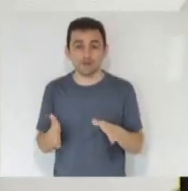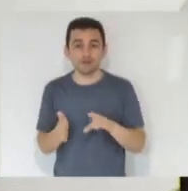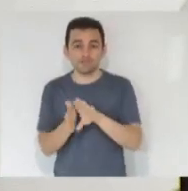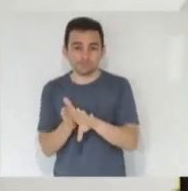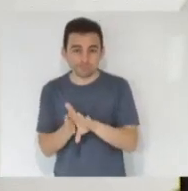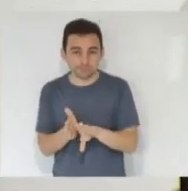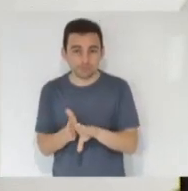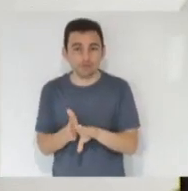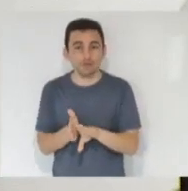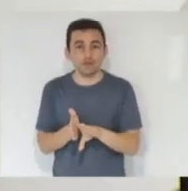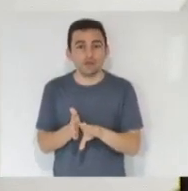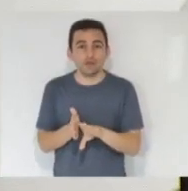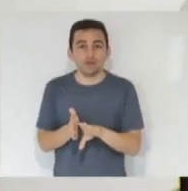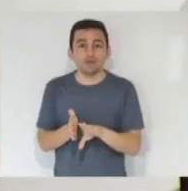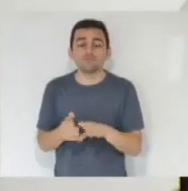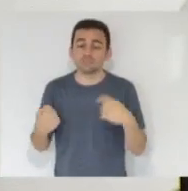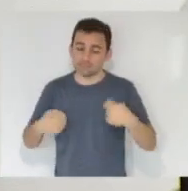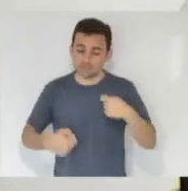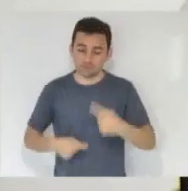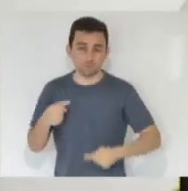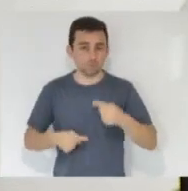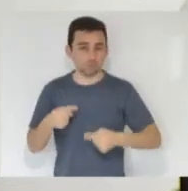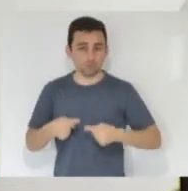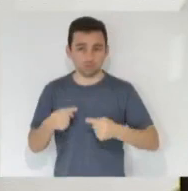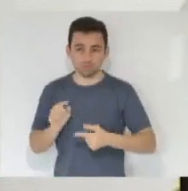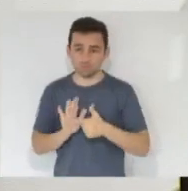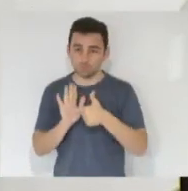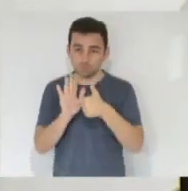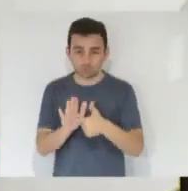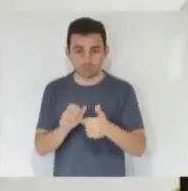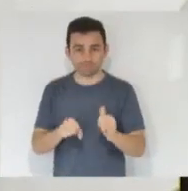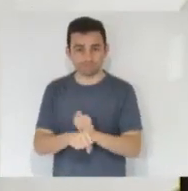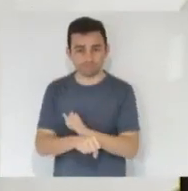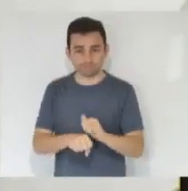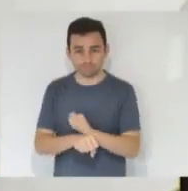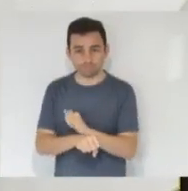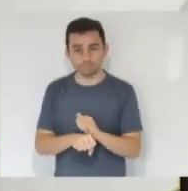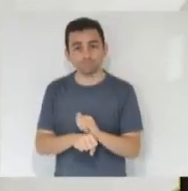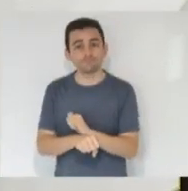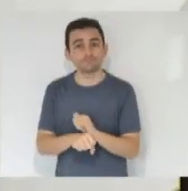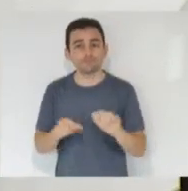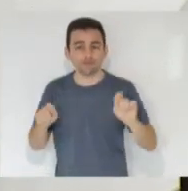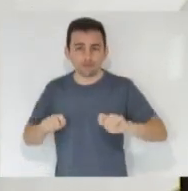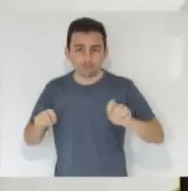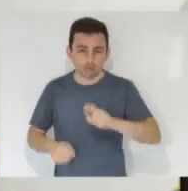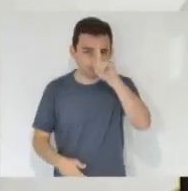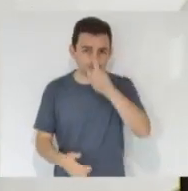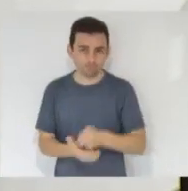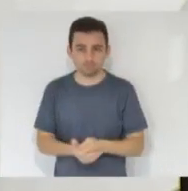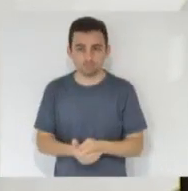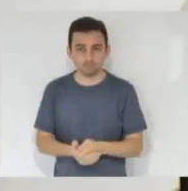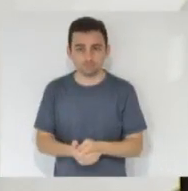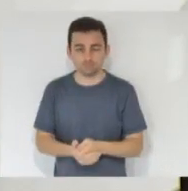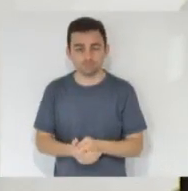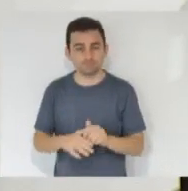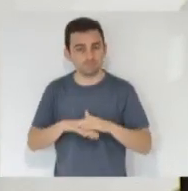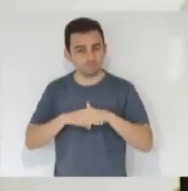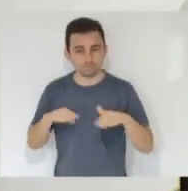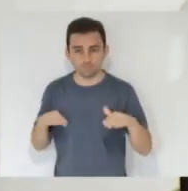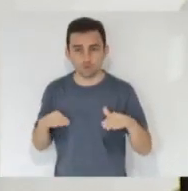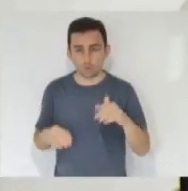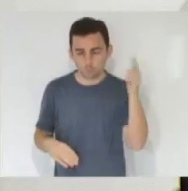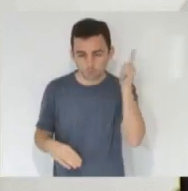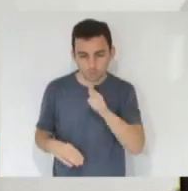Nós temos que discutir e apresentar uma medida que seja definitiva para que possamos ter